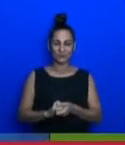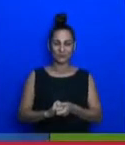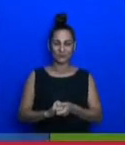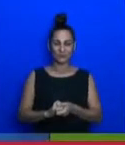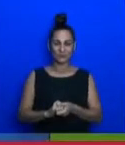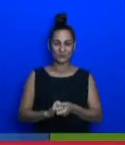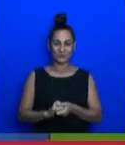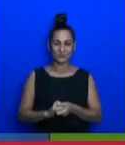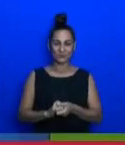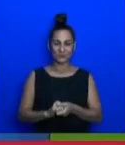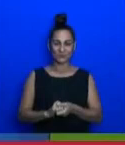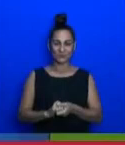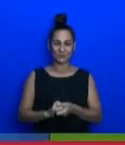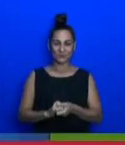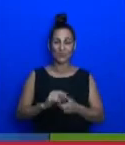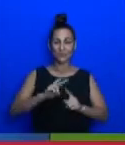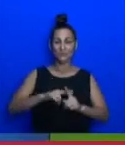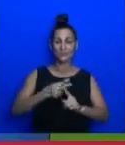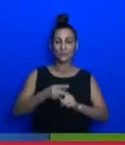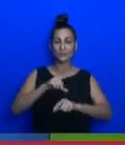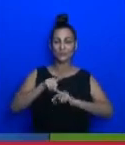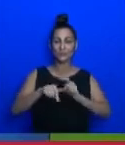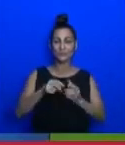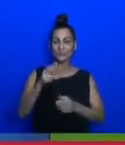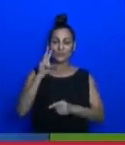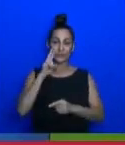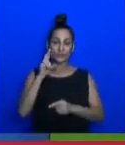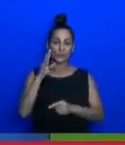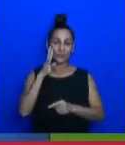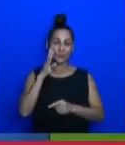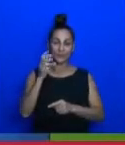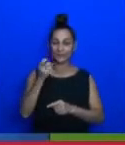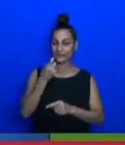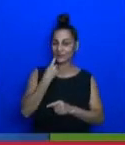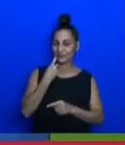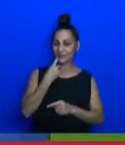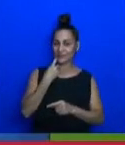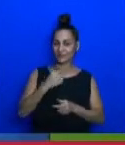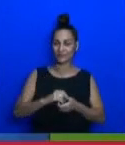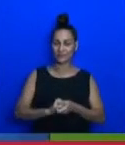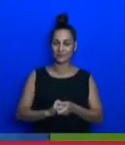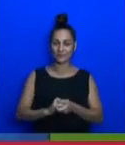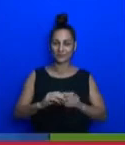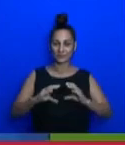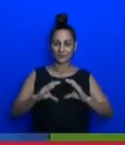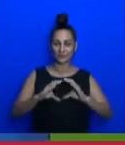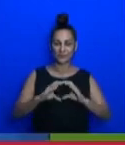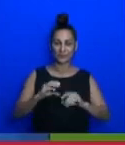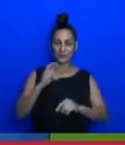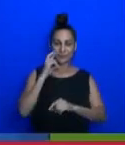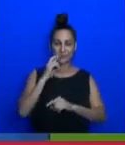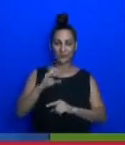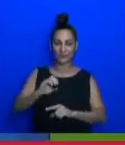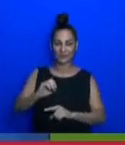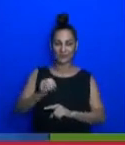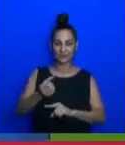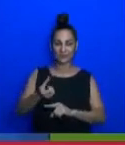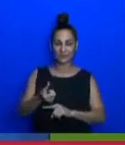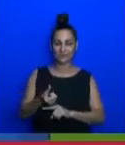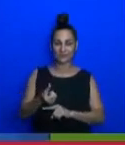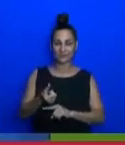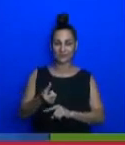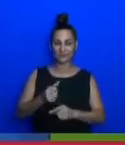18. Dupla Sena com sorteios às segundas, quartas e sextas. Bola rosa,